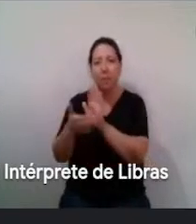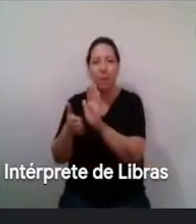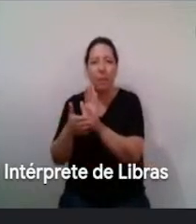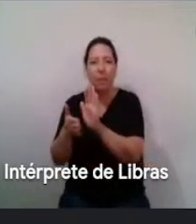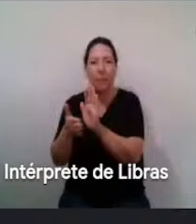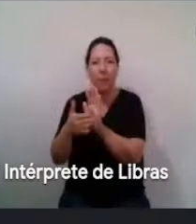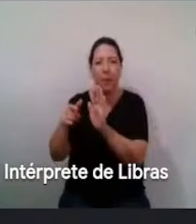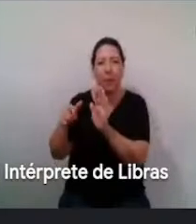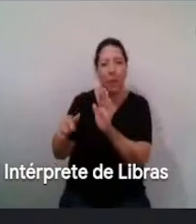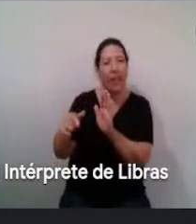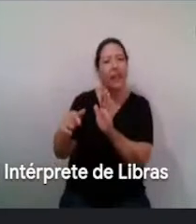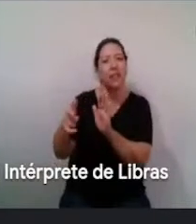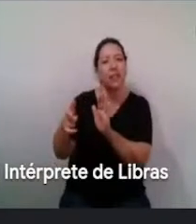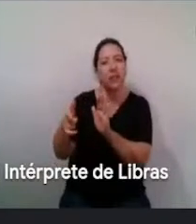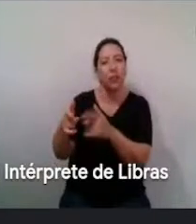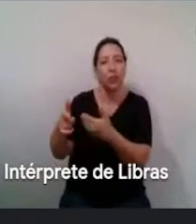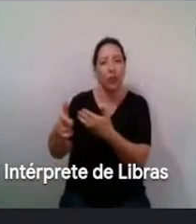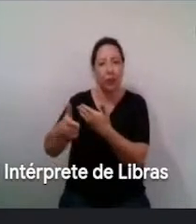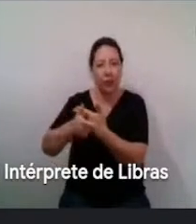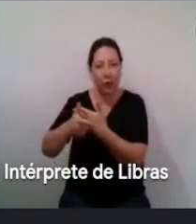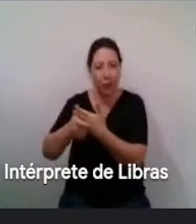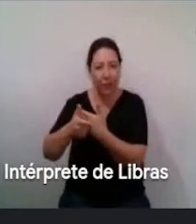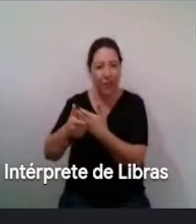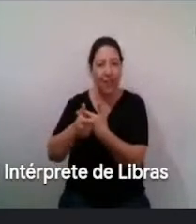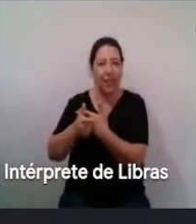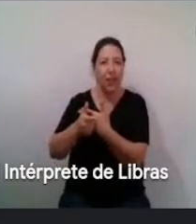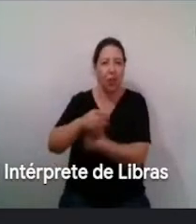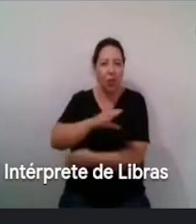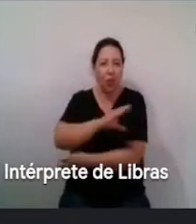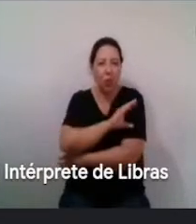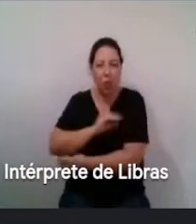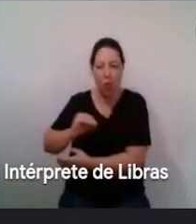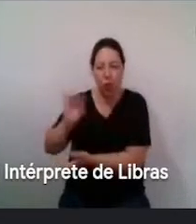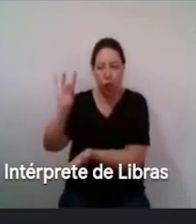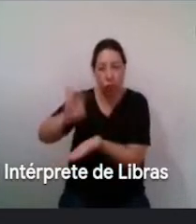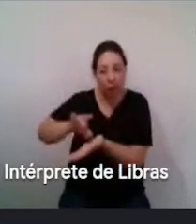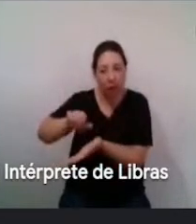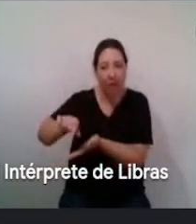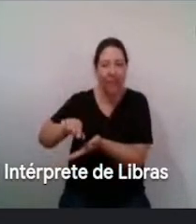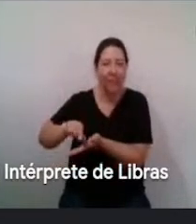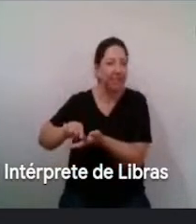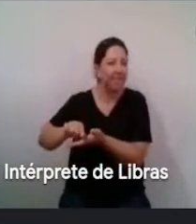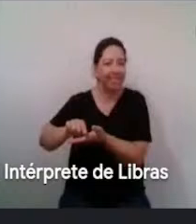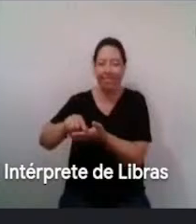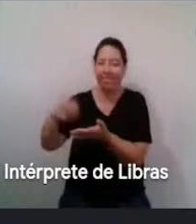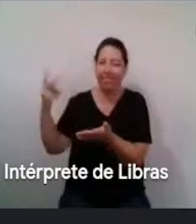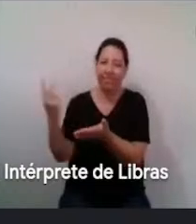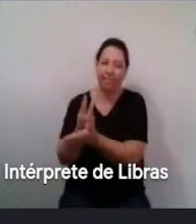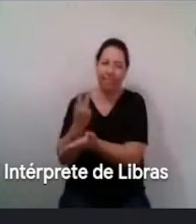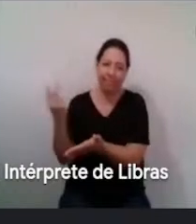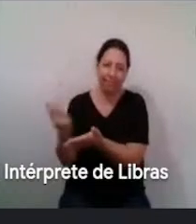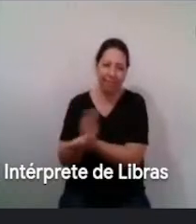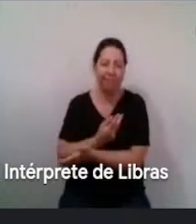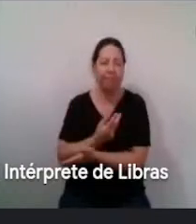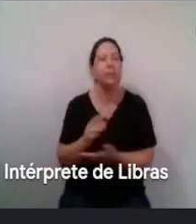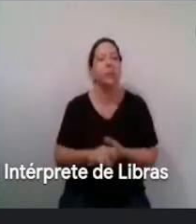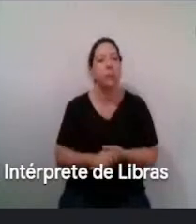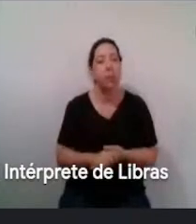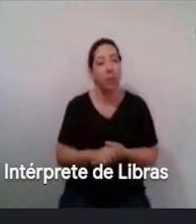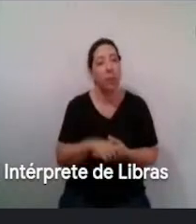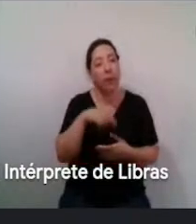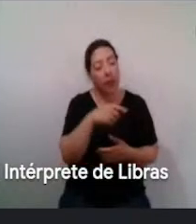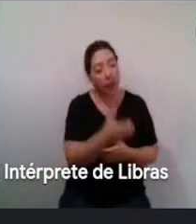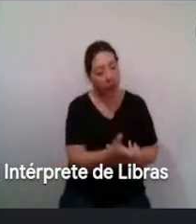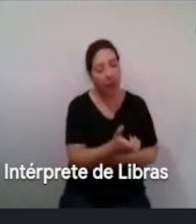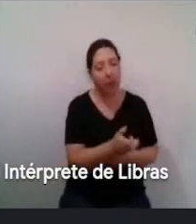função comissionada em seu órgão de origem. Considerando que o servidor manifestou desejo em continuar desempenhando suas funções